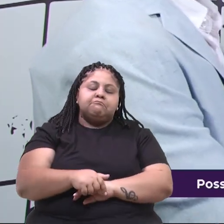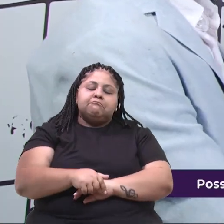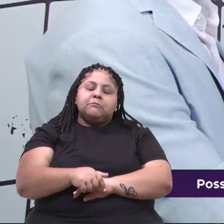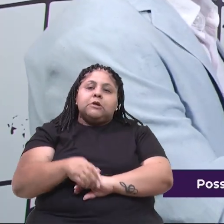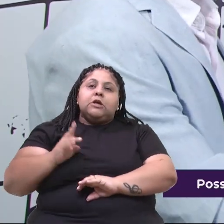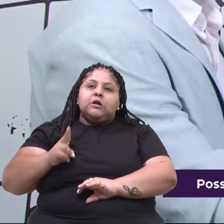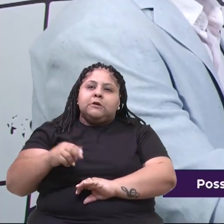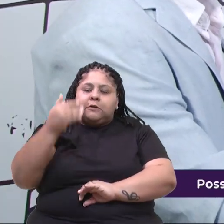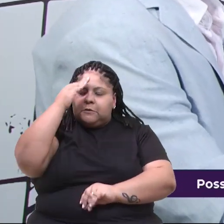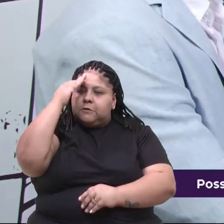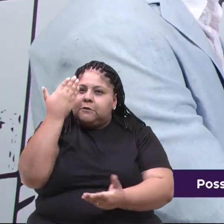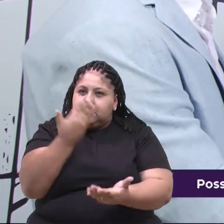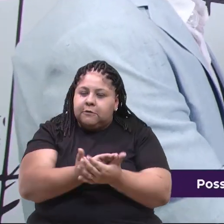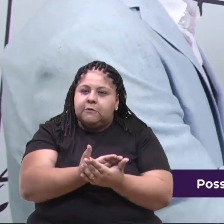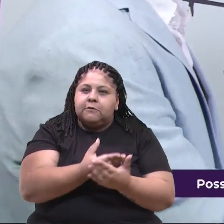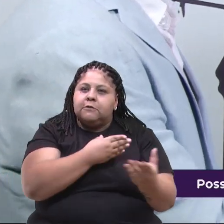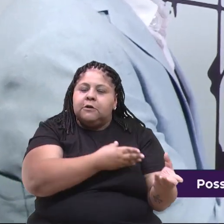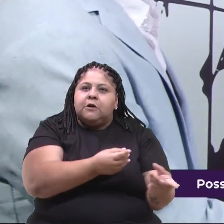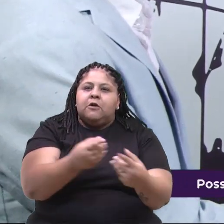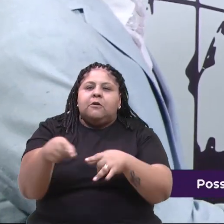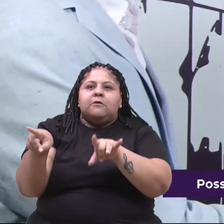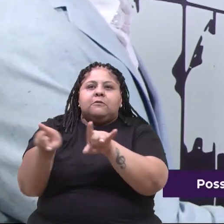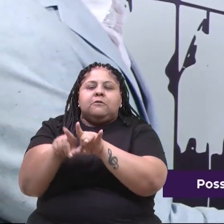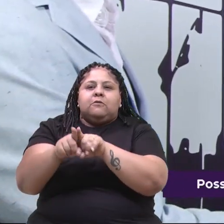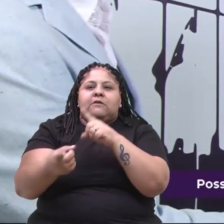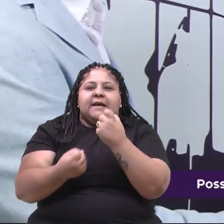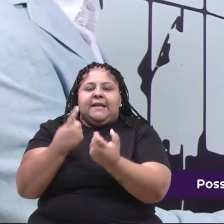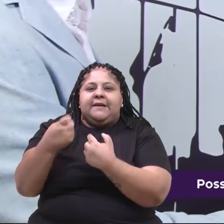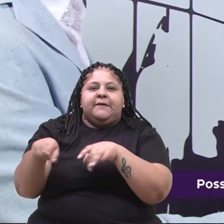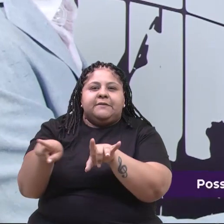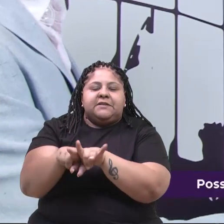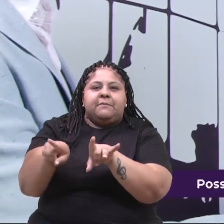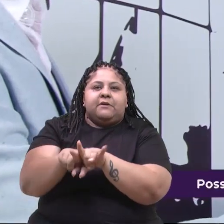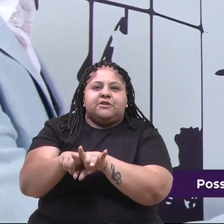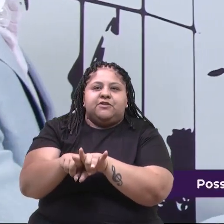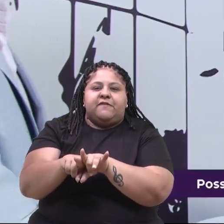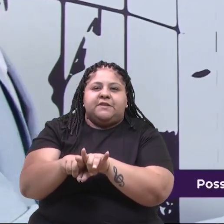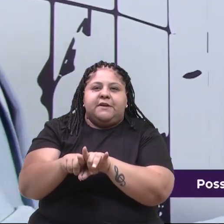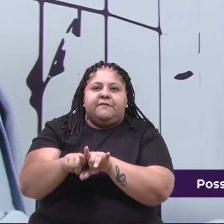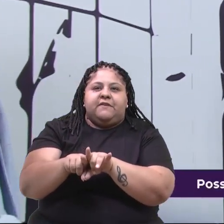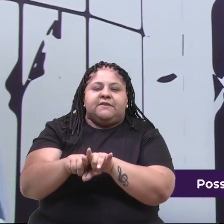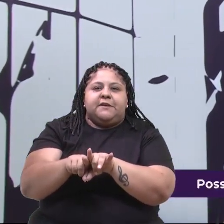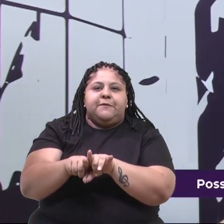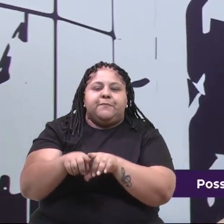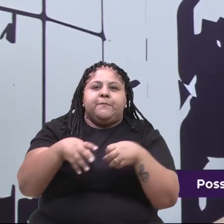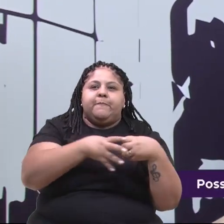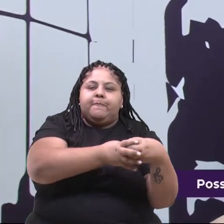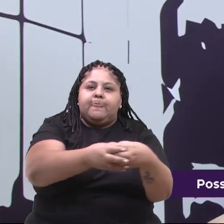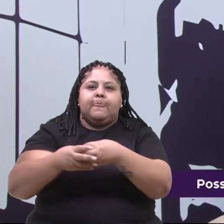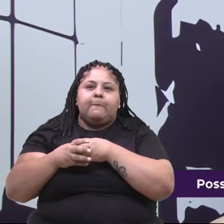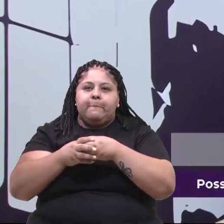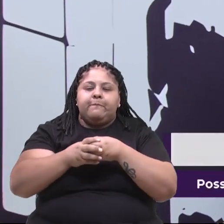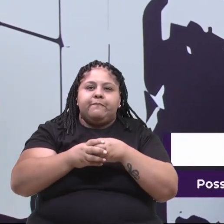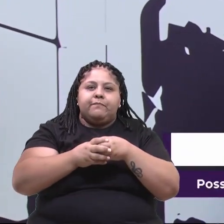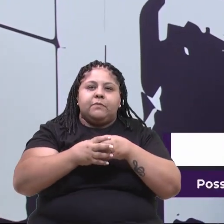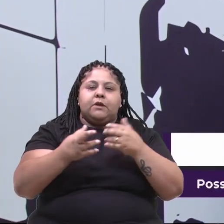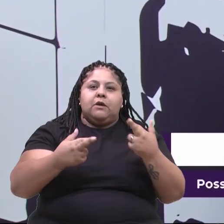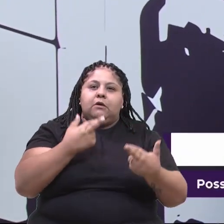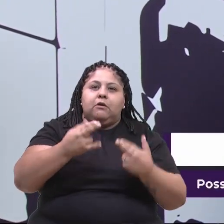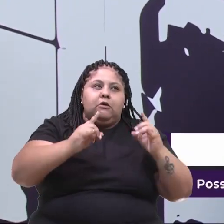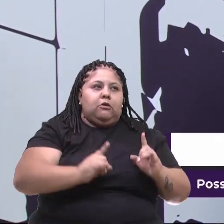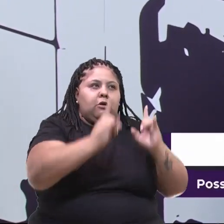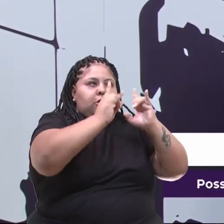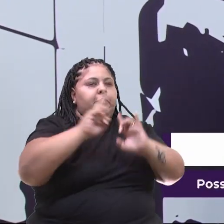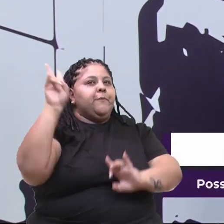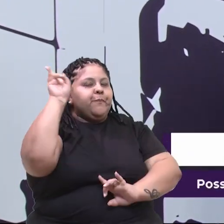sempre acreditei e acredito muito em algumas bandeiras, o turismo, o esporte, a cultura, enfim, a questão dos prédios